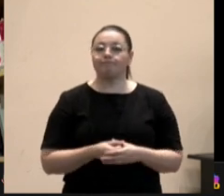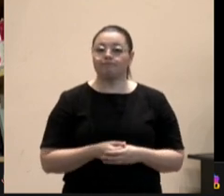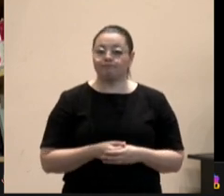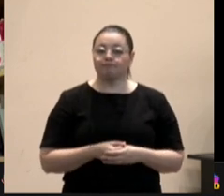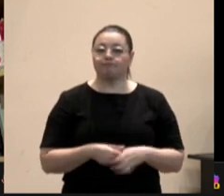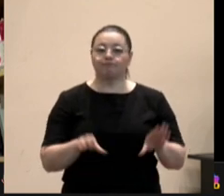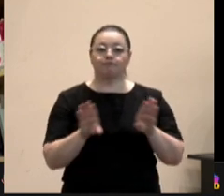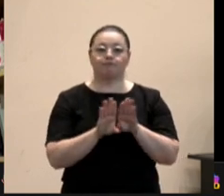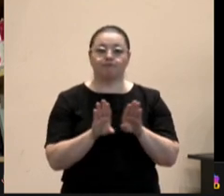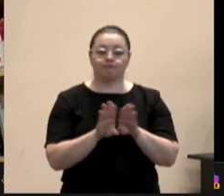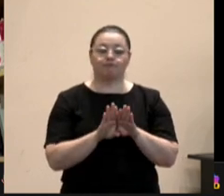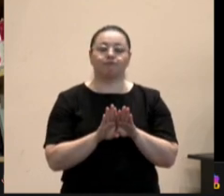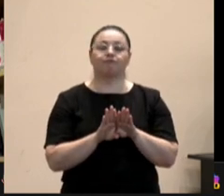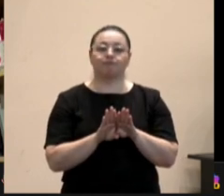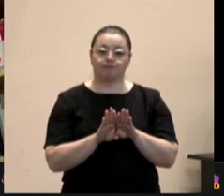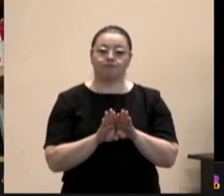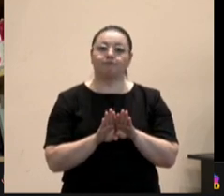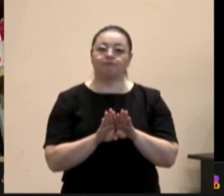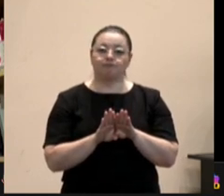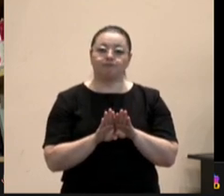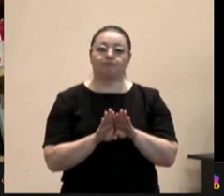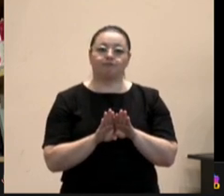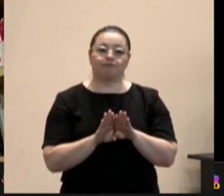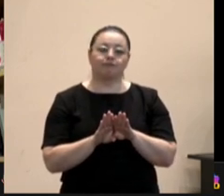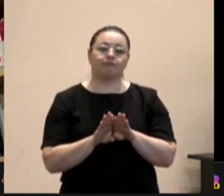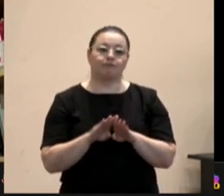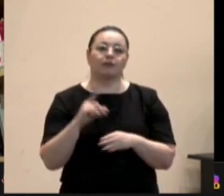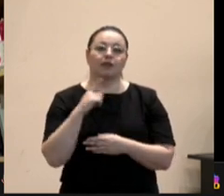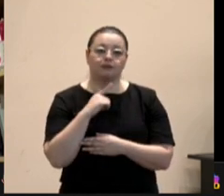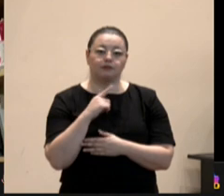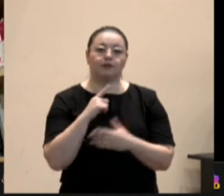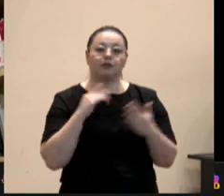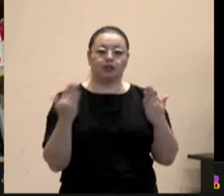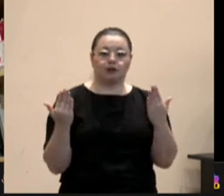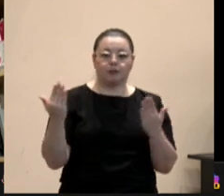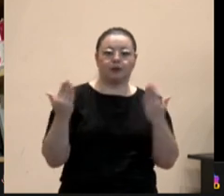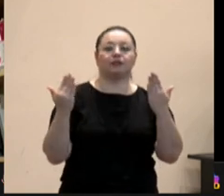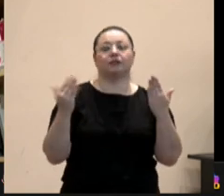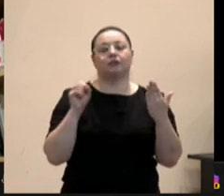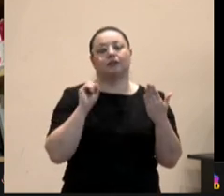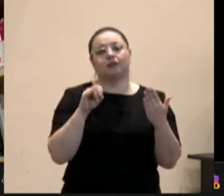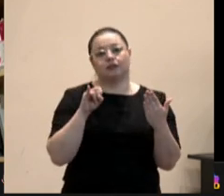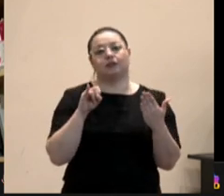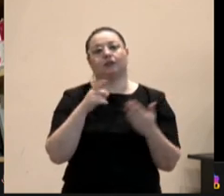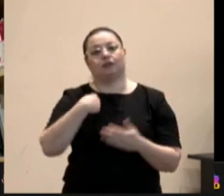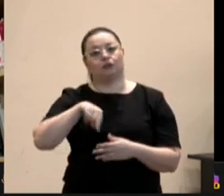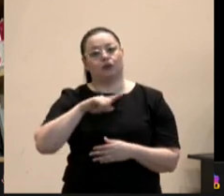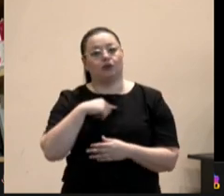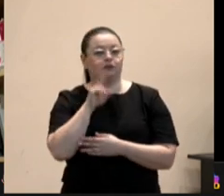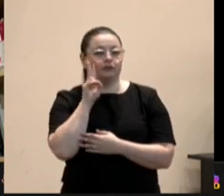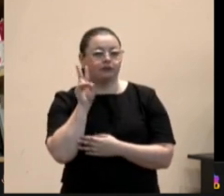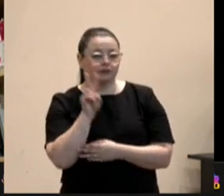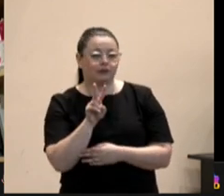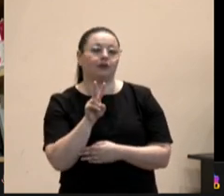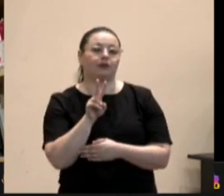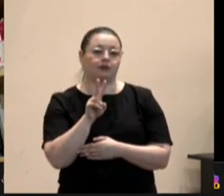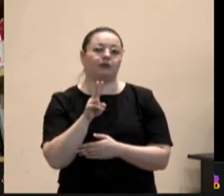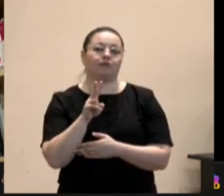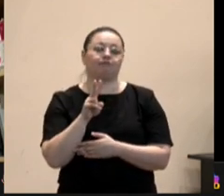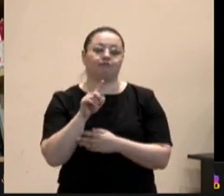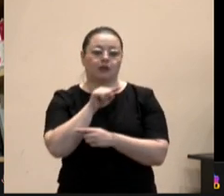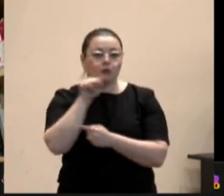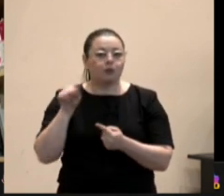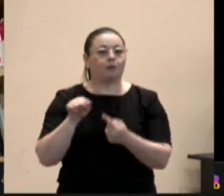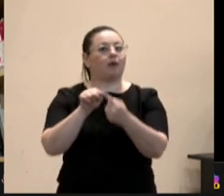da equiparação com o rendimento médio. Se nós olharmos, né, os dados de cumprimento de